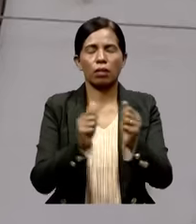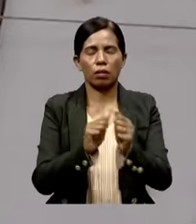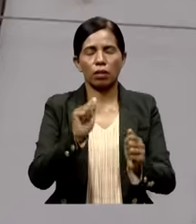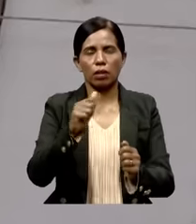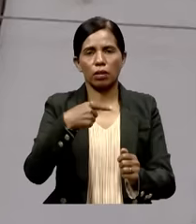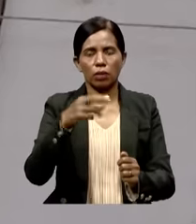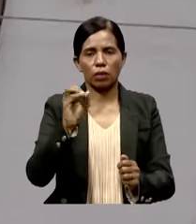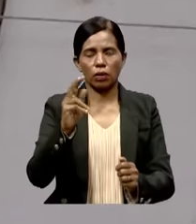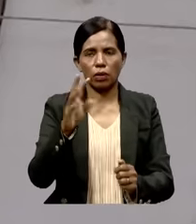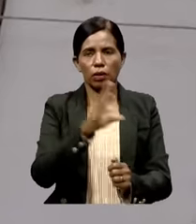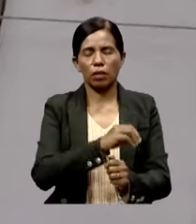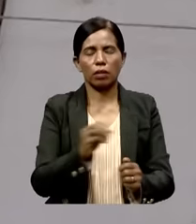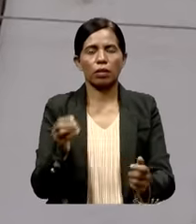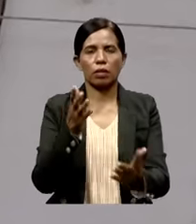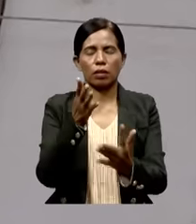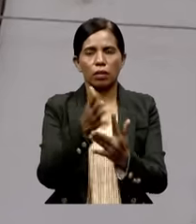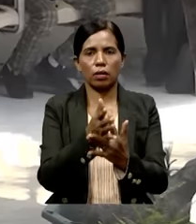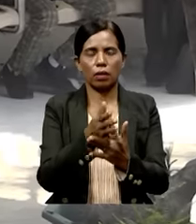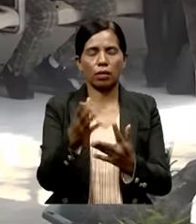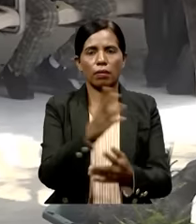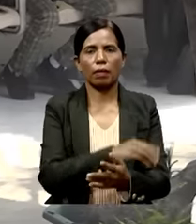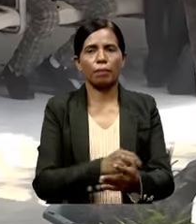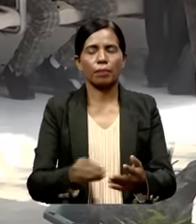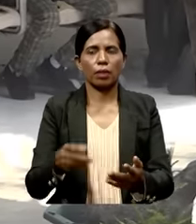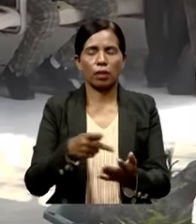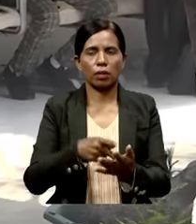Domingos Gouveia aplica indenização ao